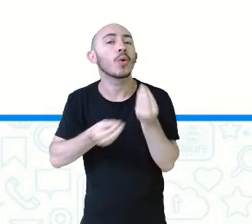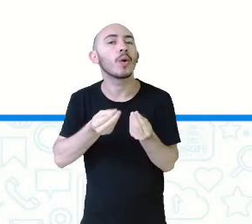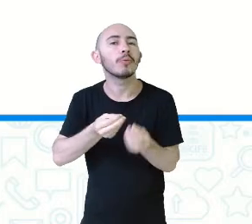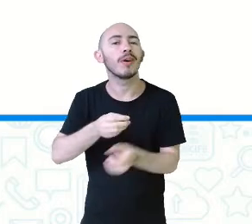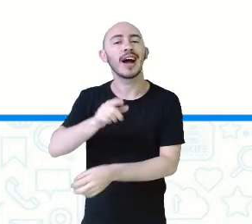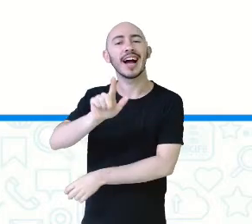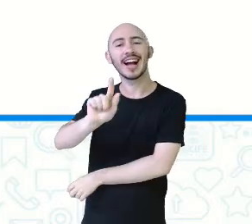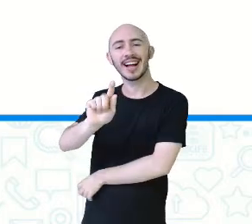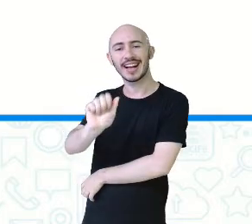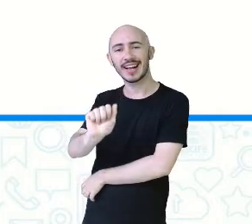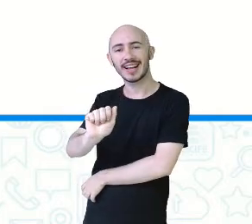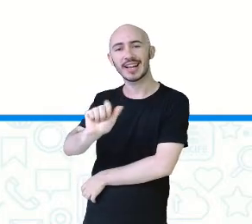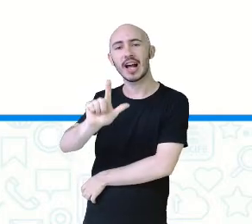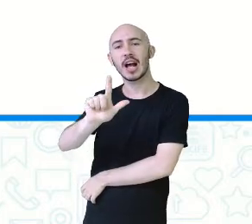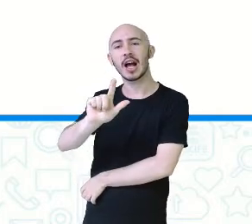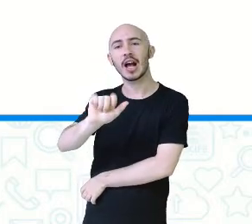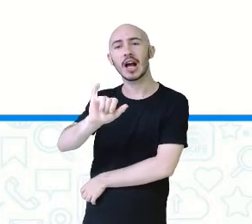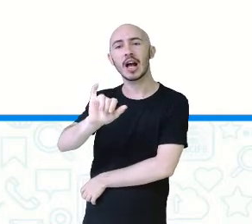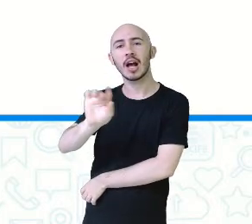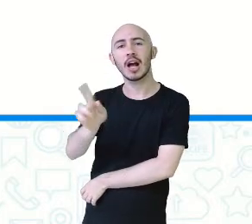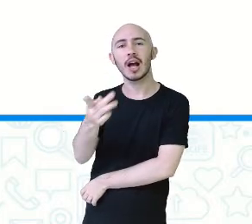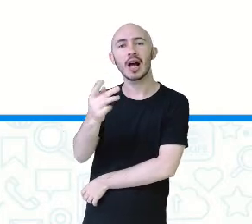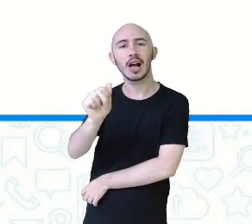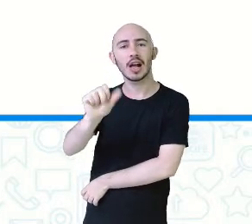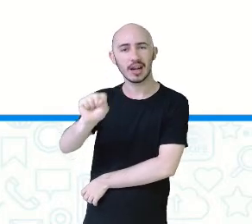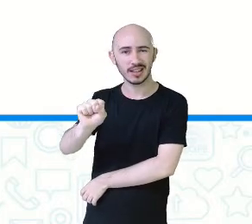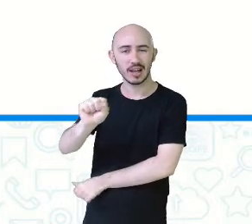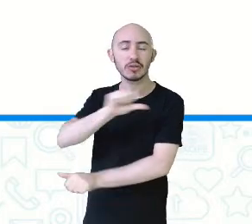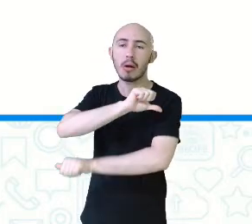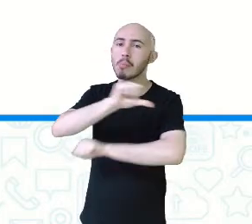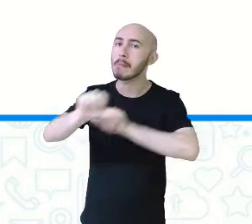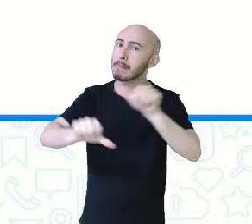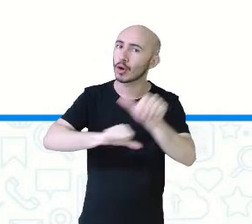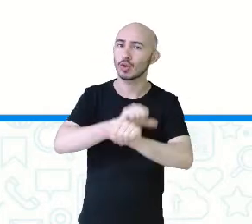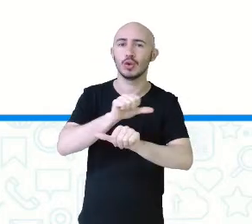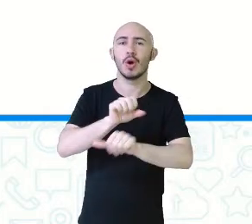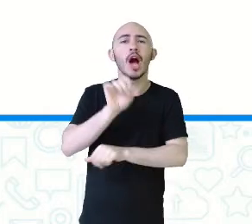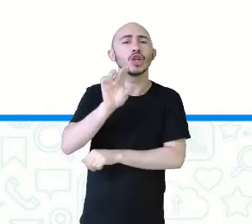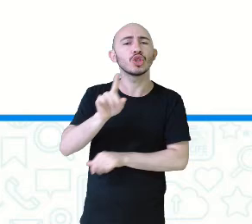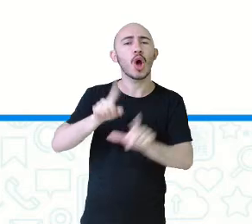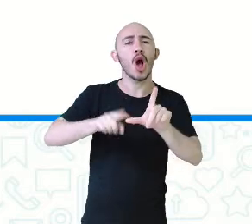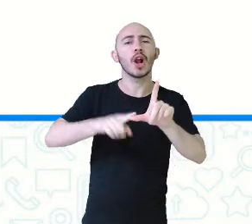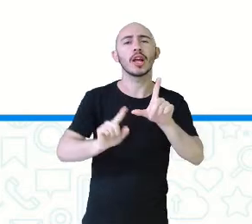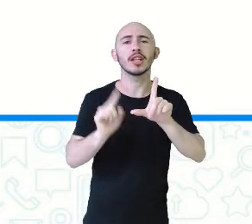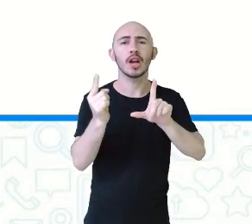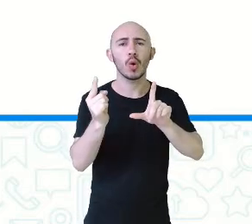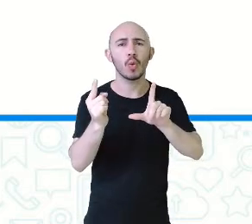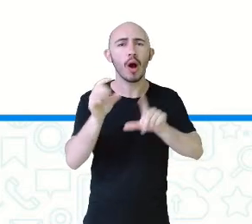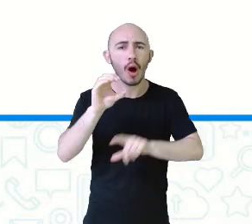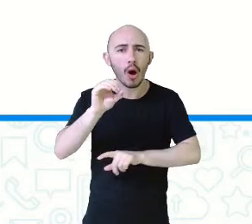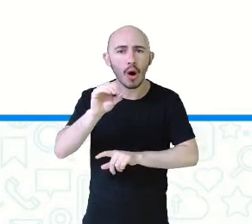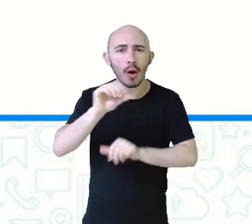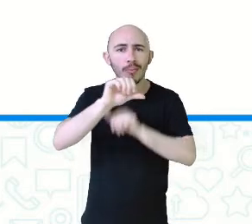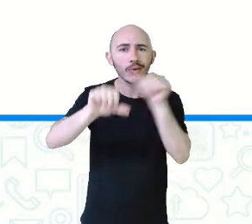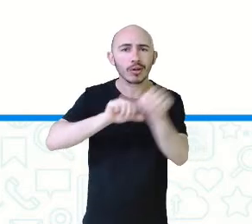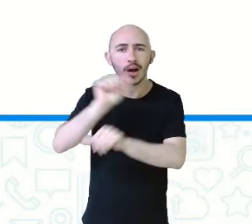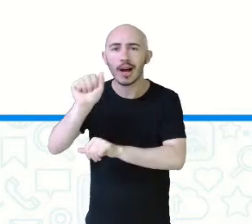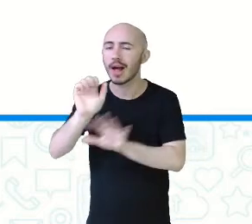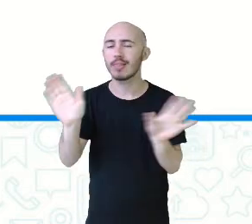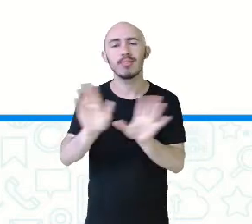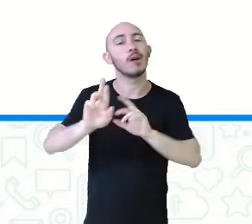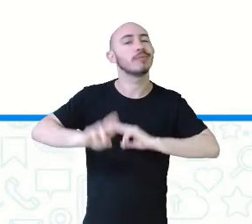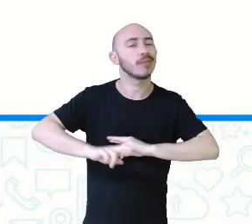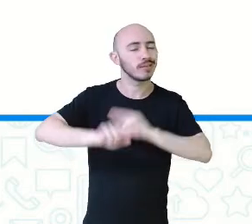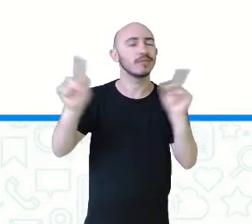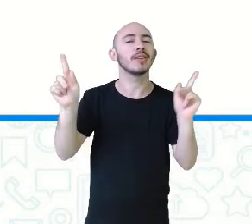galinhas. Então, ele não segue para fazer modificação do gênero, simplesmente substituir o O pelo A. E aí tem umas outras